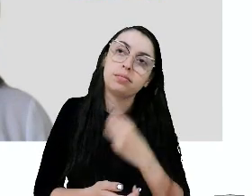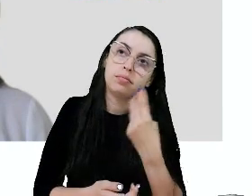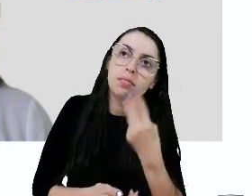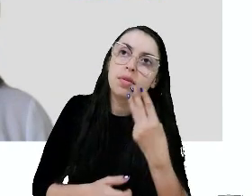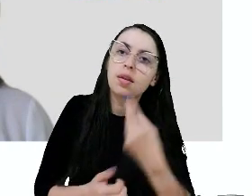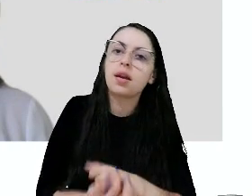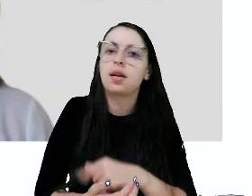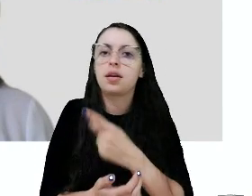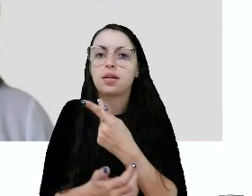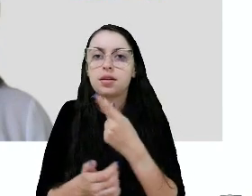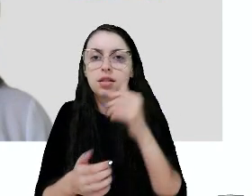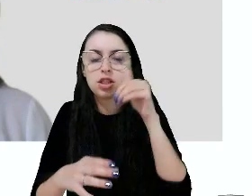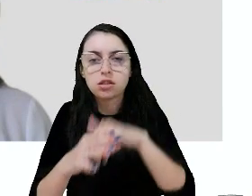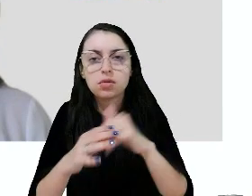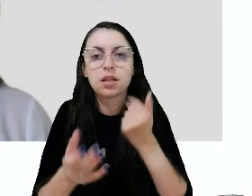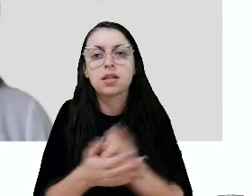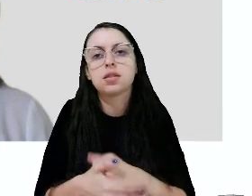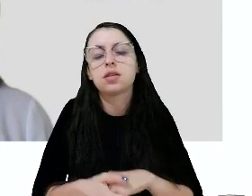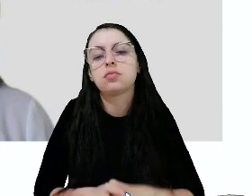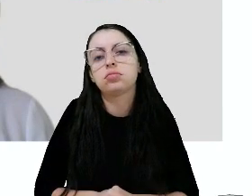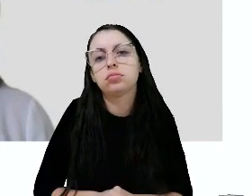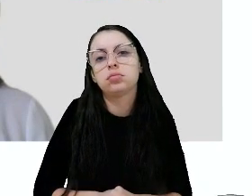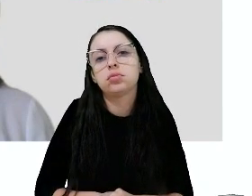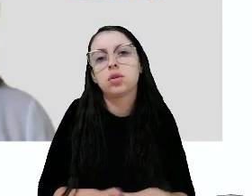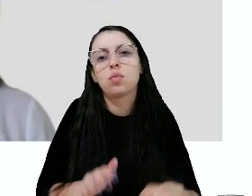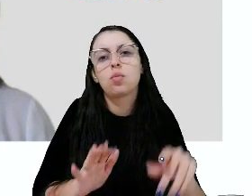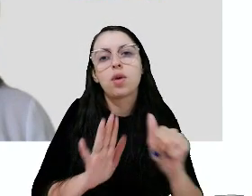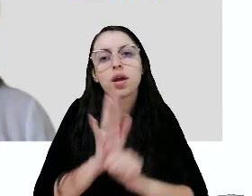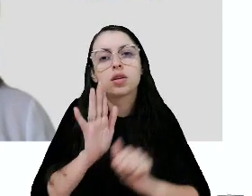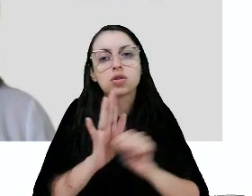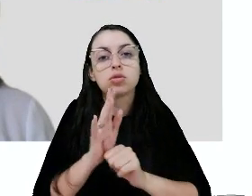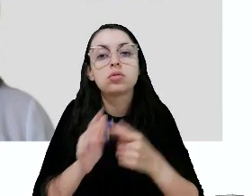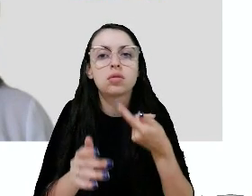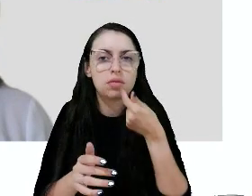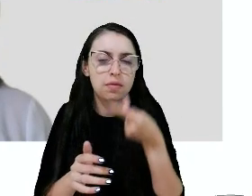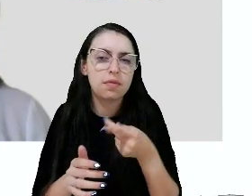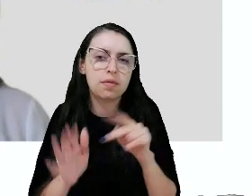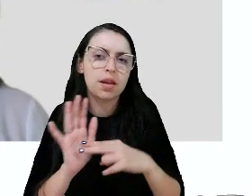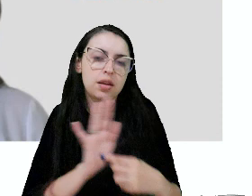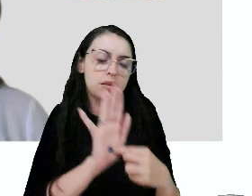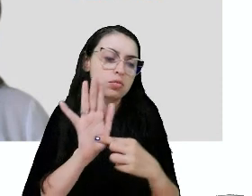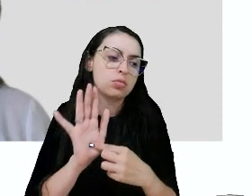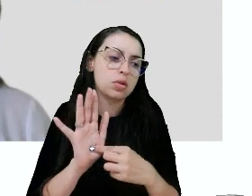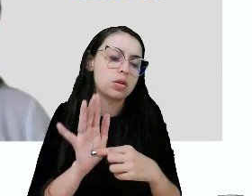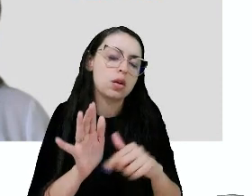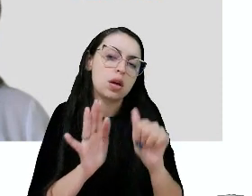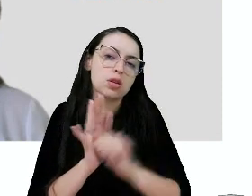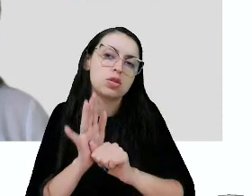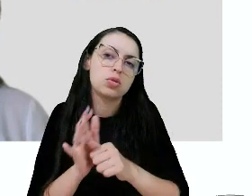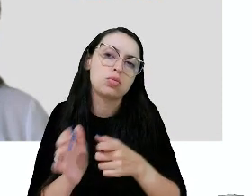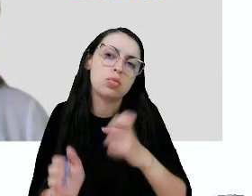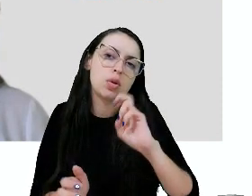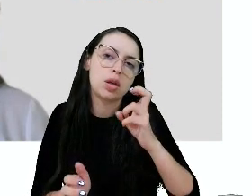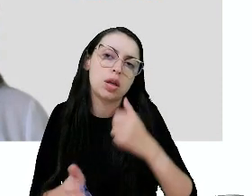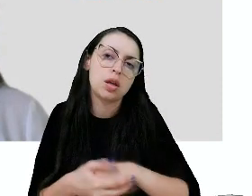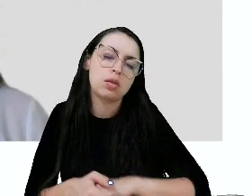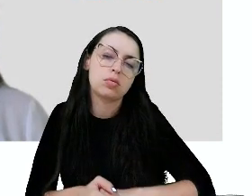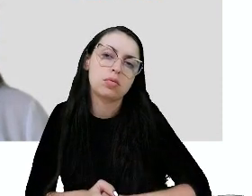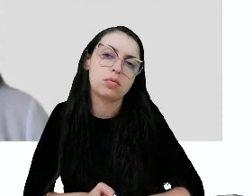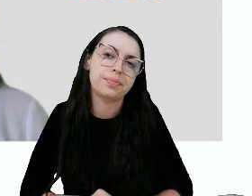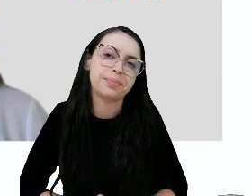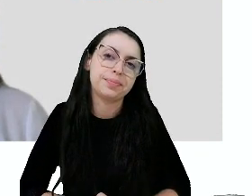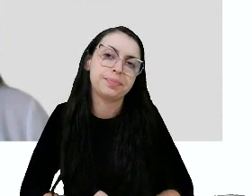3 mandatos, né? O que nós temos é um artigo que eu sugiro a vocês que vejam, que é o artigo 5º da